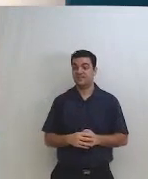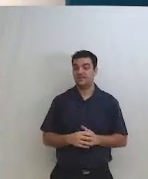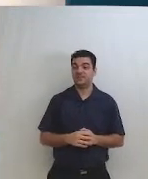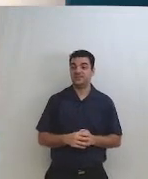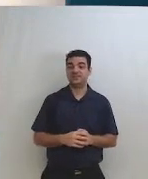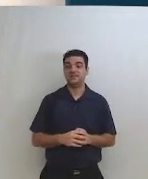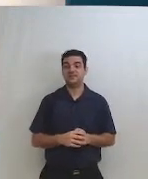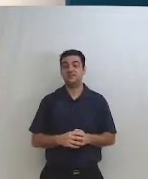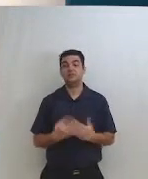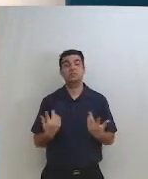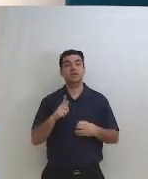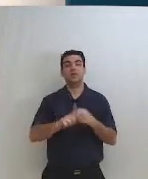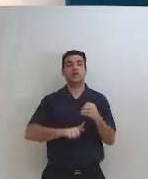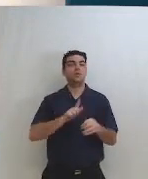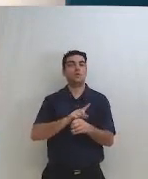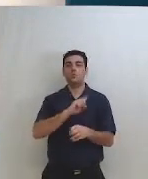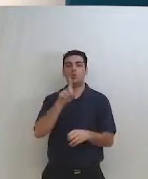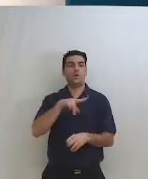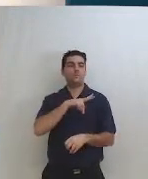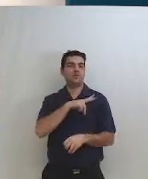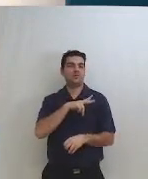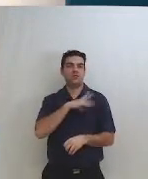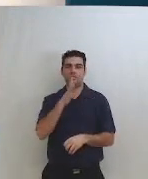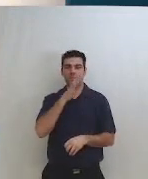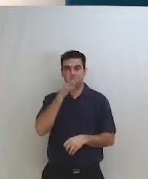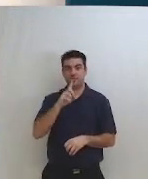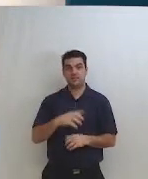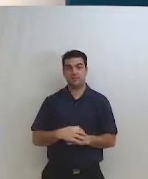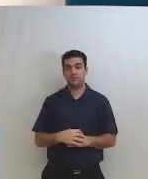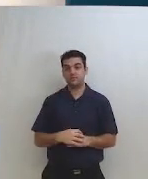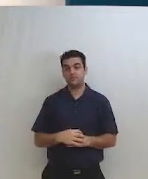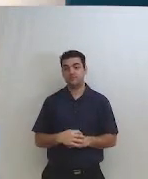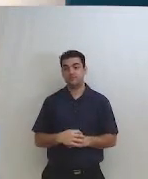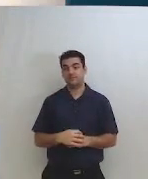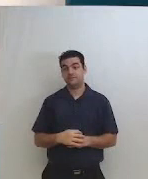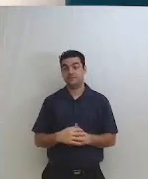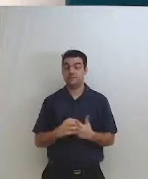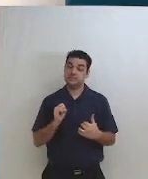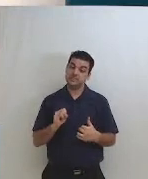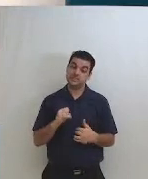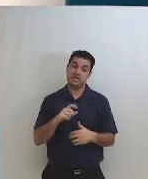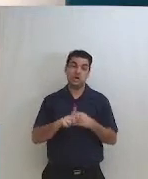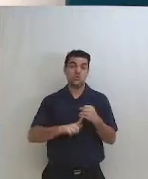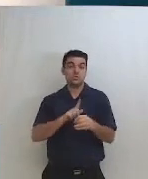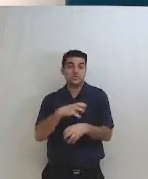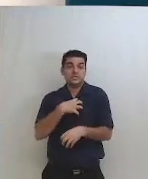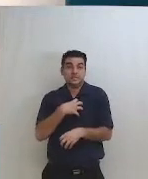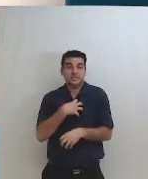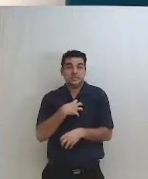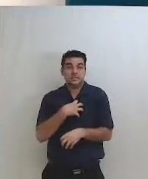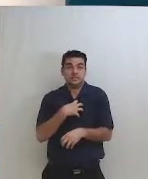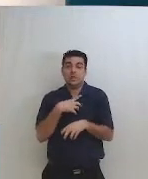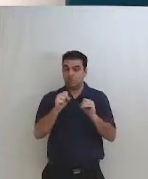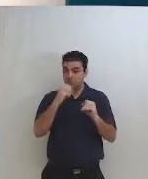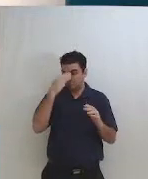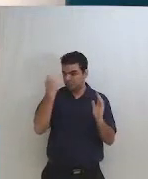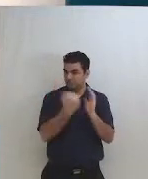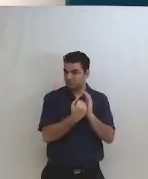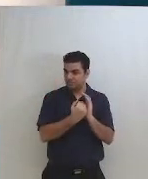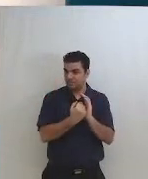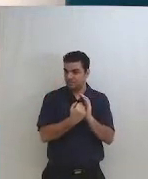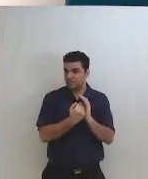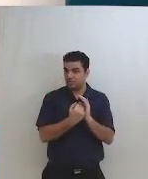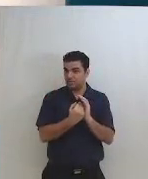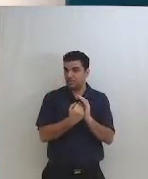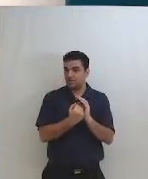é nenhum particular que está se sentindo violado. Se a Google recebeu essa ordem e não pode cumpri-la, não cumpre. Mas ela vai cumprir